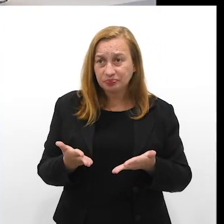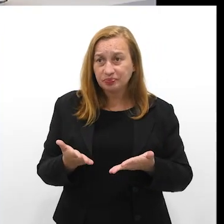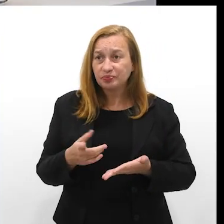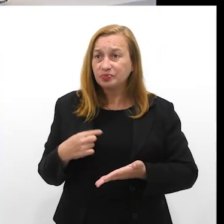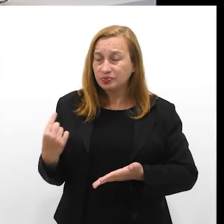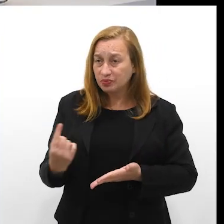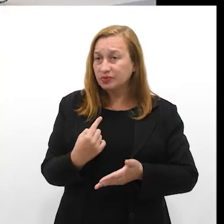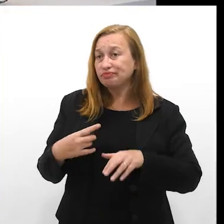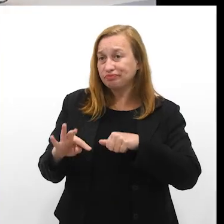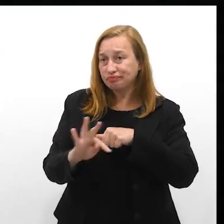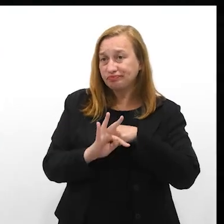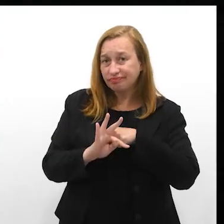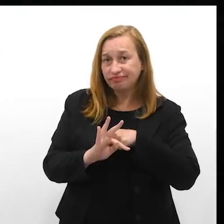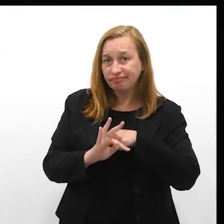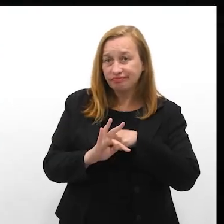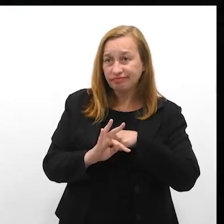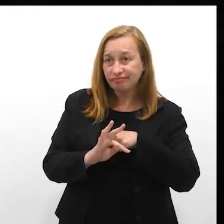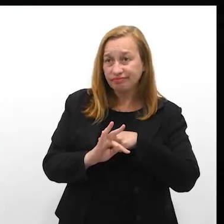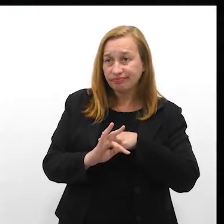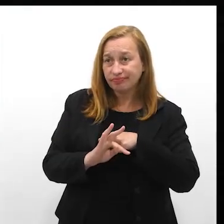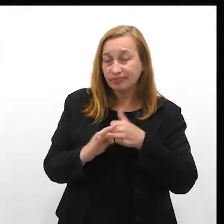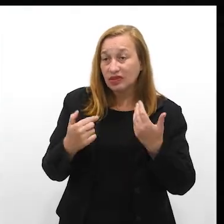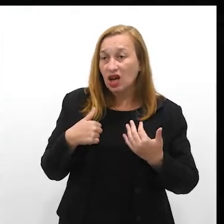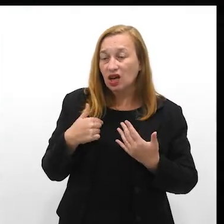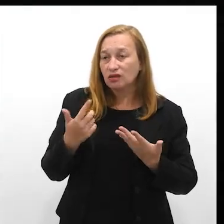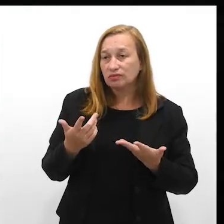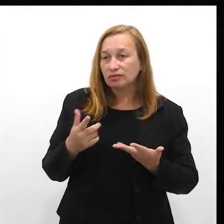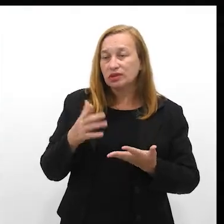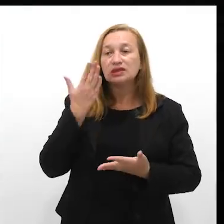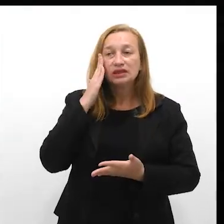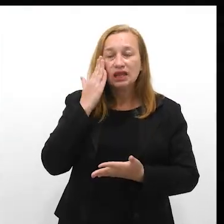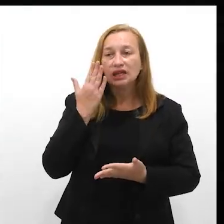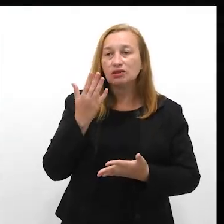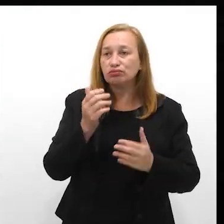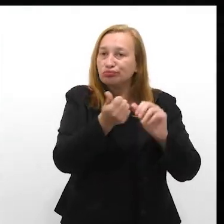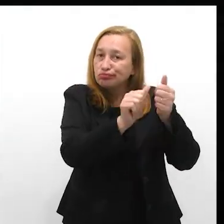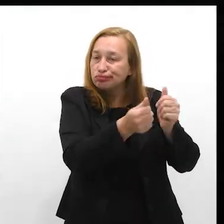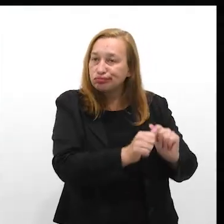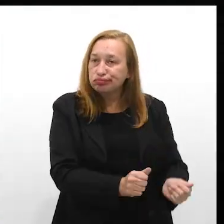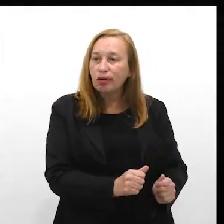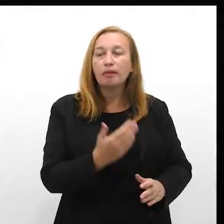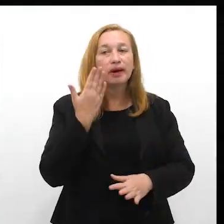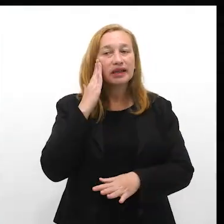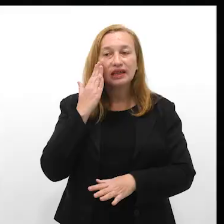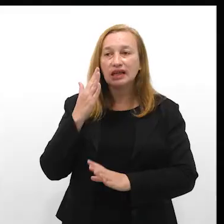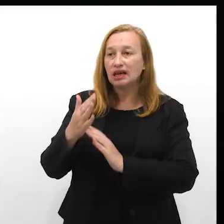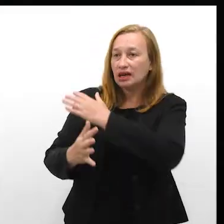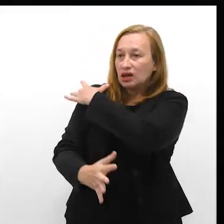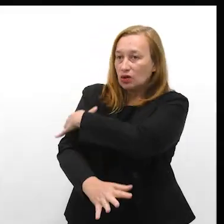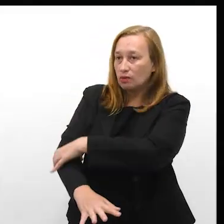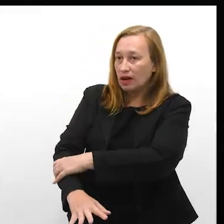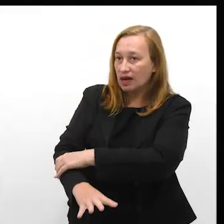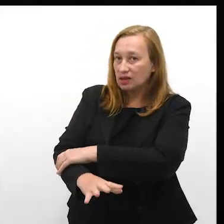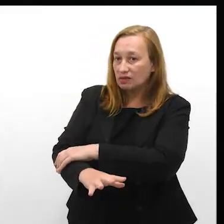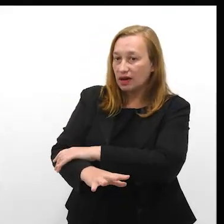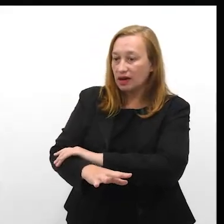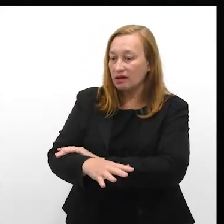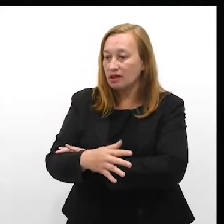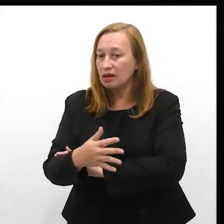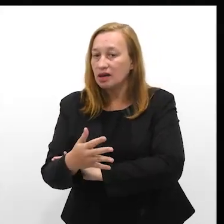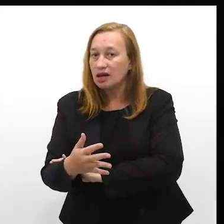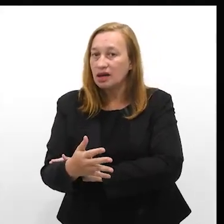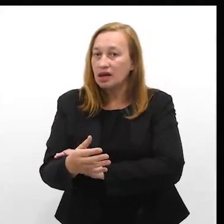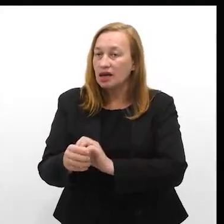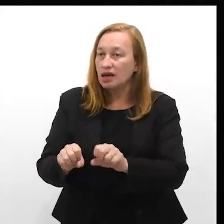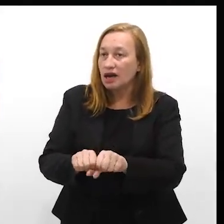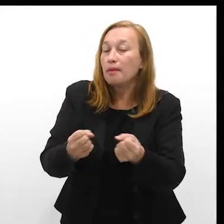agora nós somos os técnicos, né? Tipo, eu entendo bastante de escultura para entender que aquele braço vai cair se não tiver um